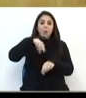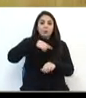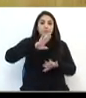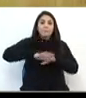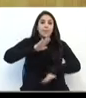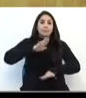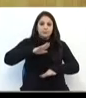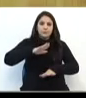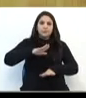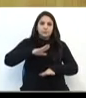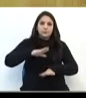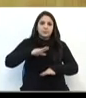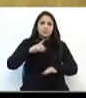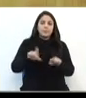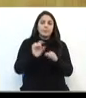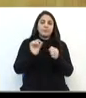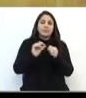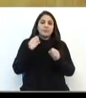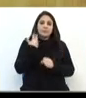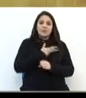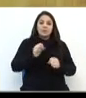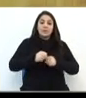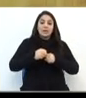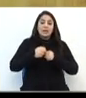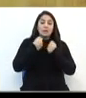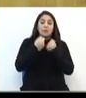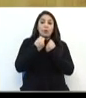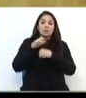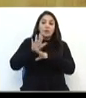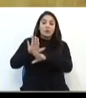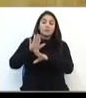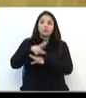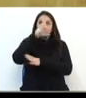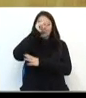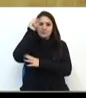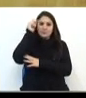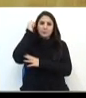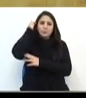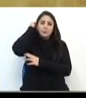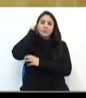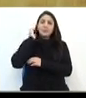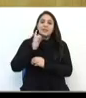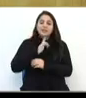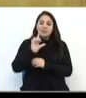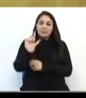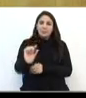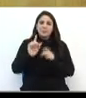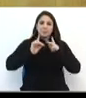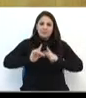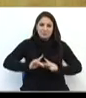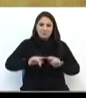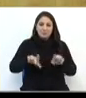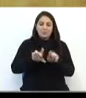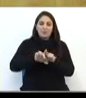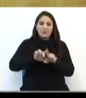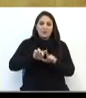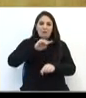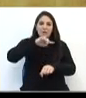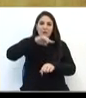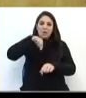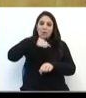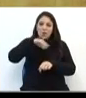viagem fazem com que nós possamos reforçar os municípios que têm menos efetivo, e as